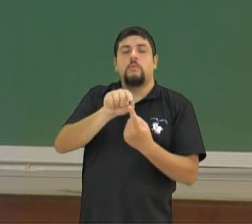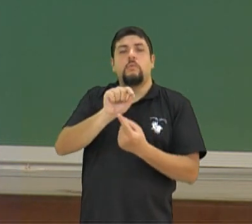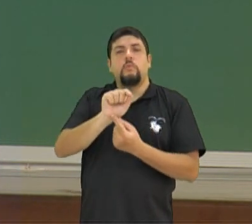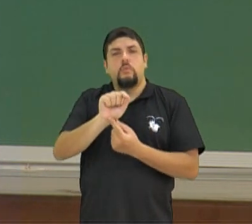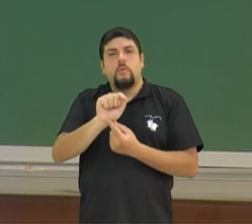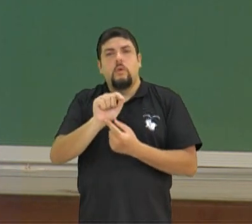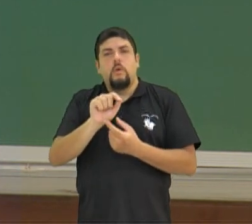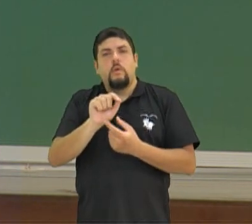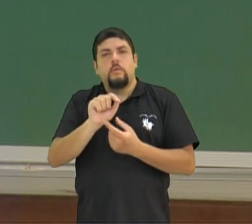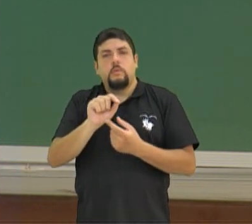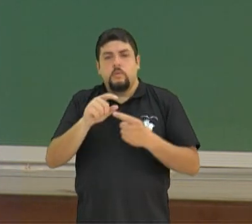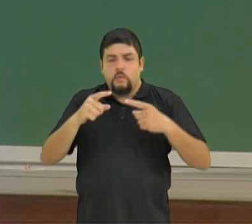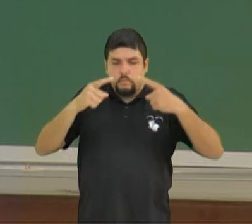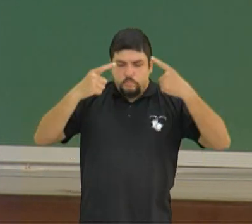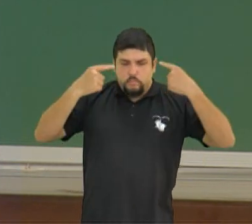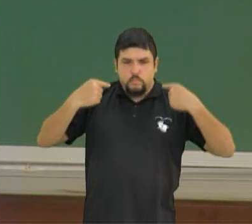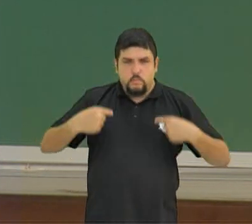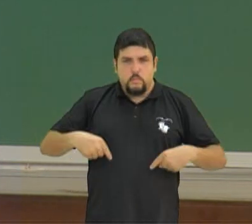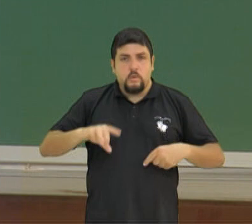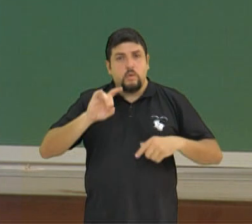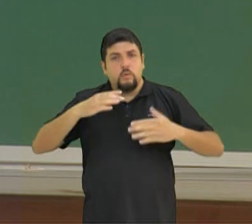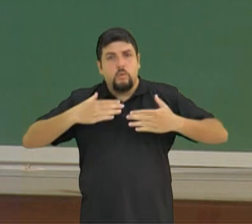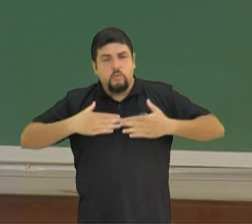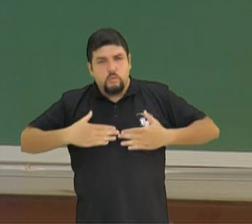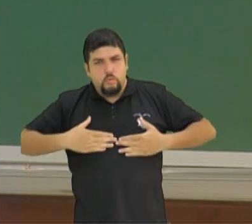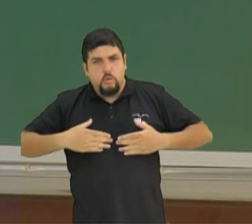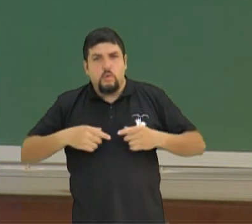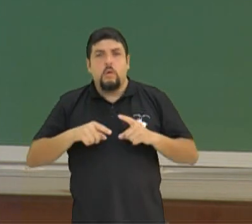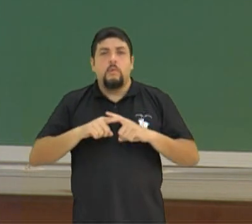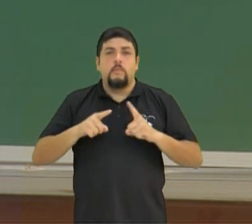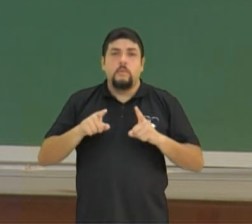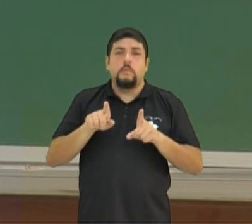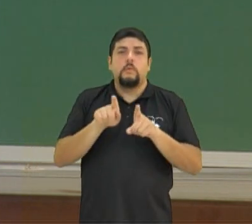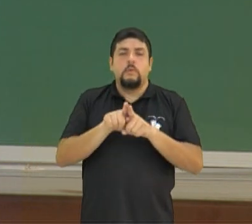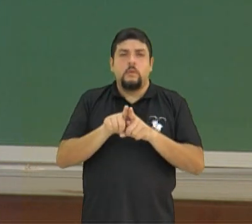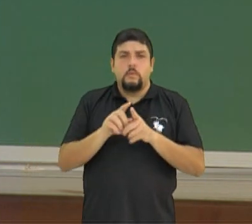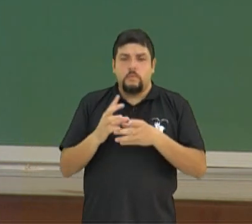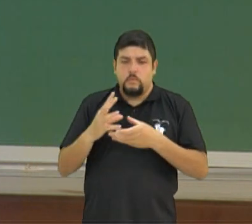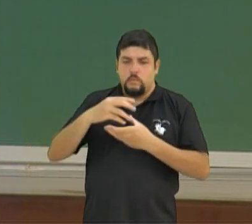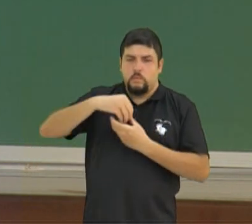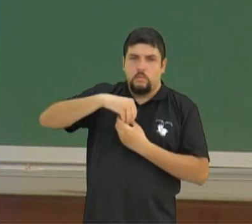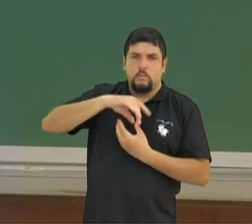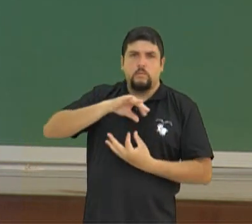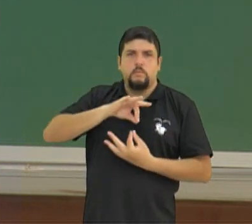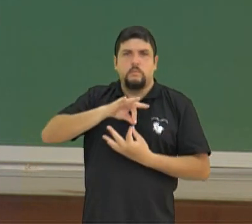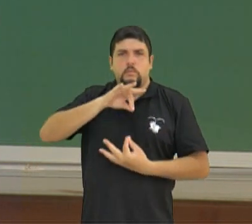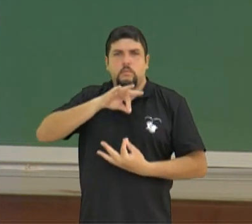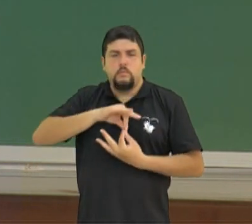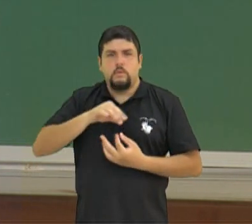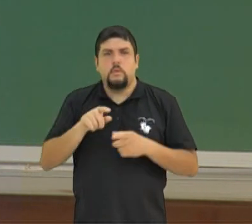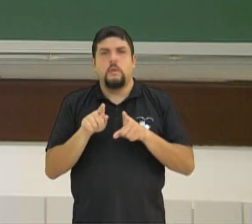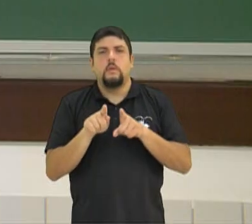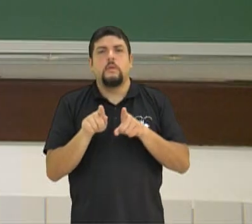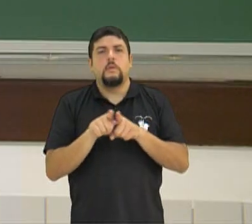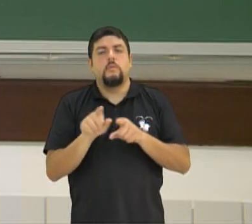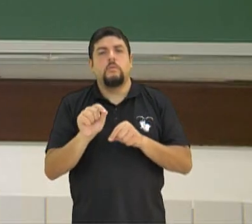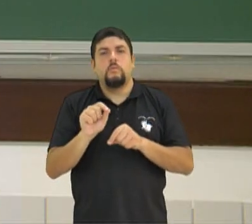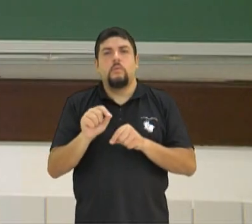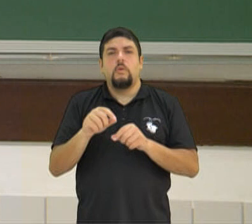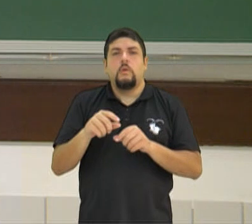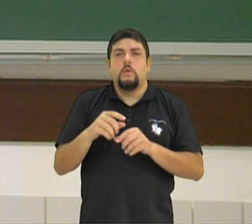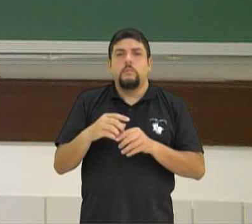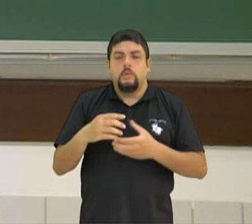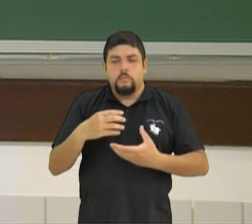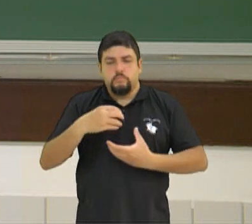trabalhar somente o físico, mas também o espiritual e também o lado assim das